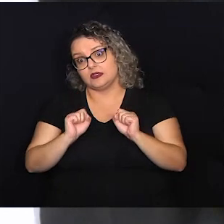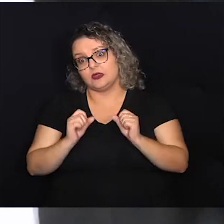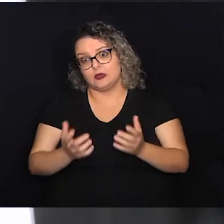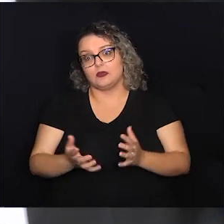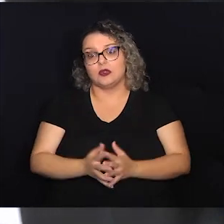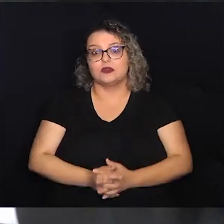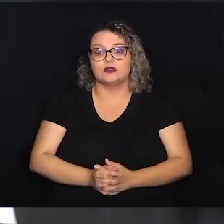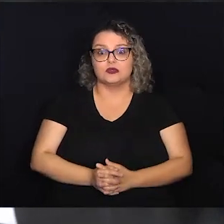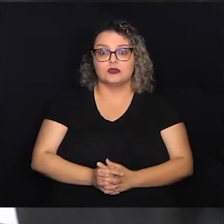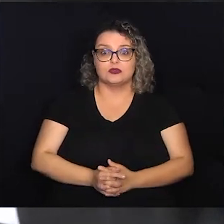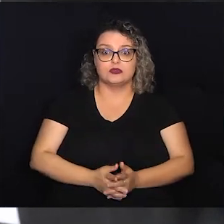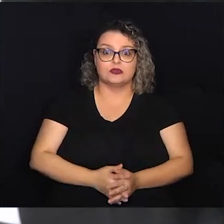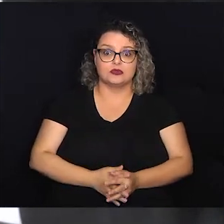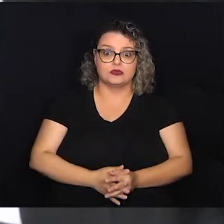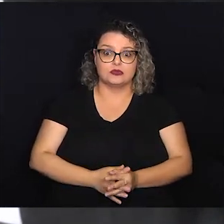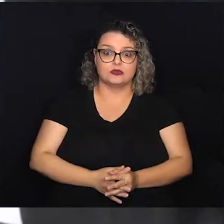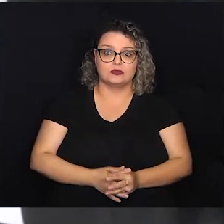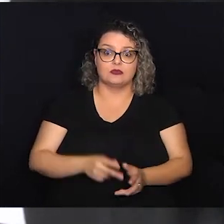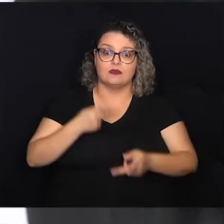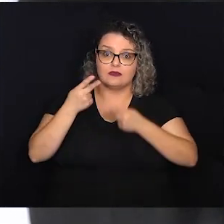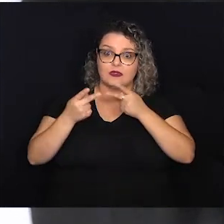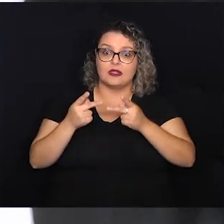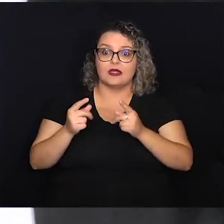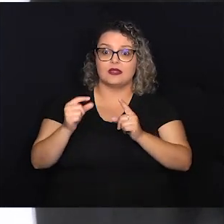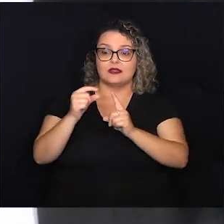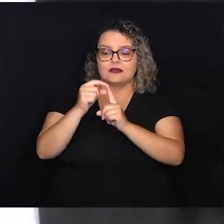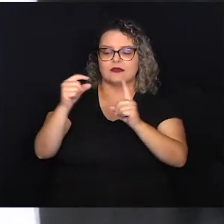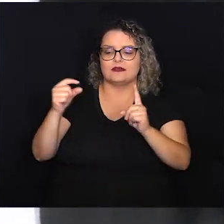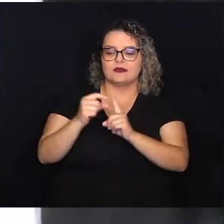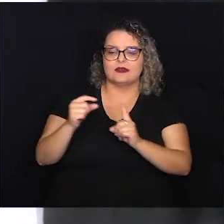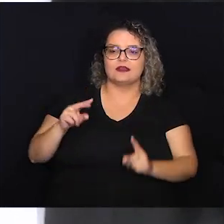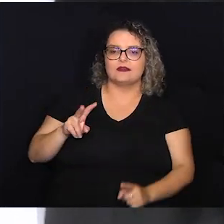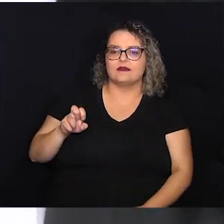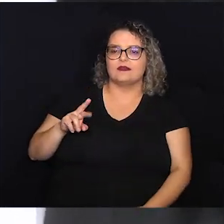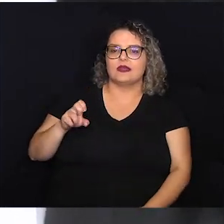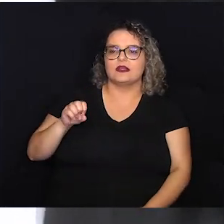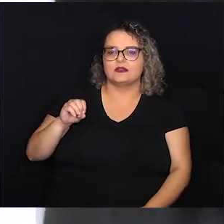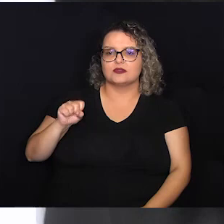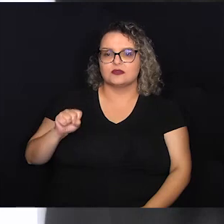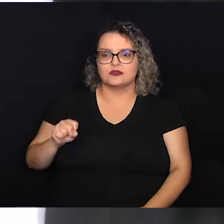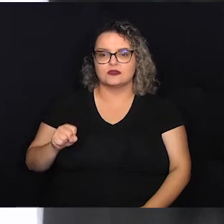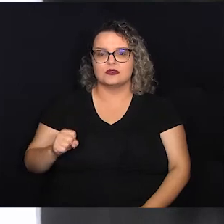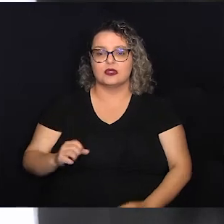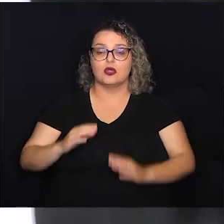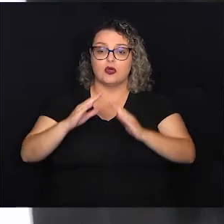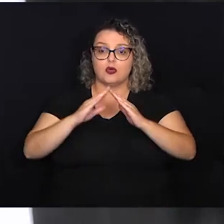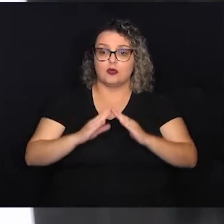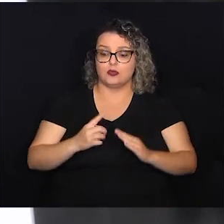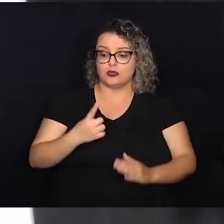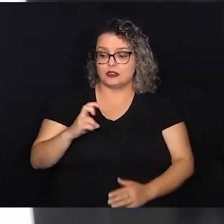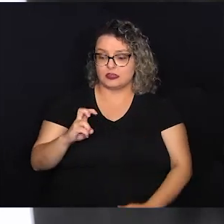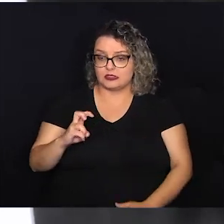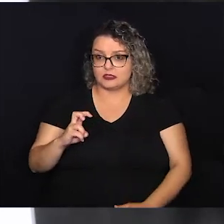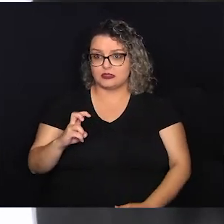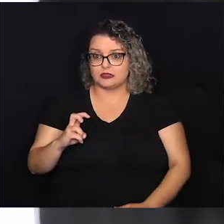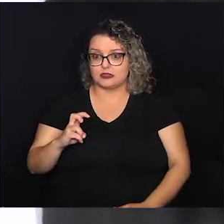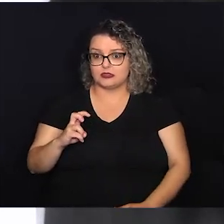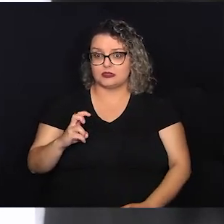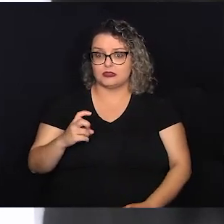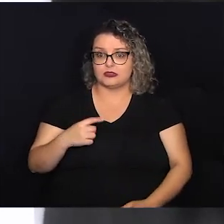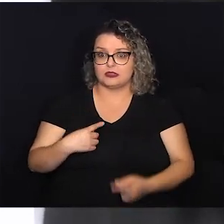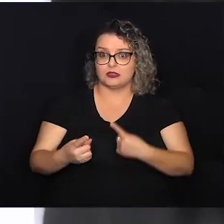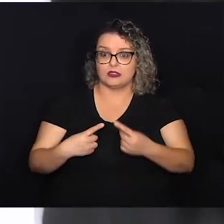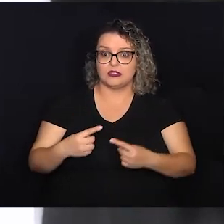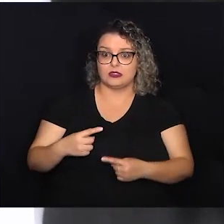me permite, eu posso falar isso em versos. Porque eu morei até os 15 anos